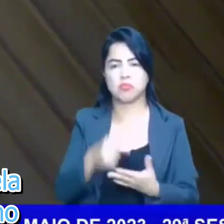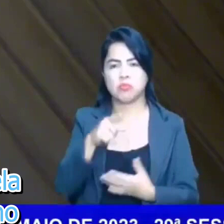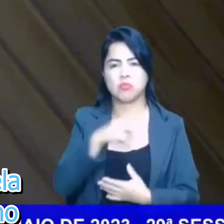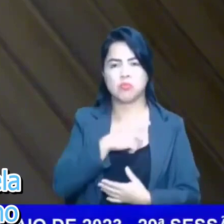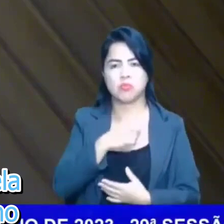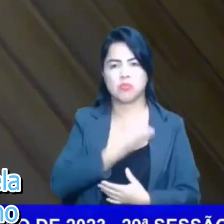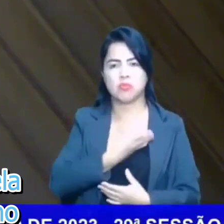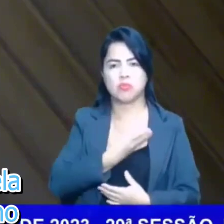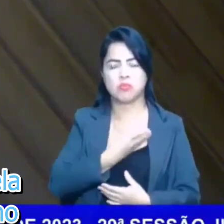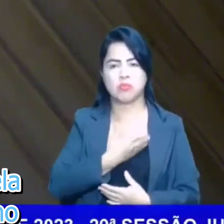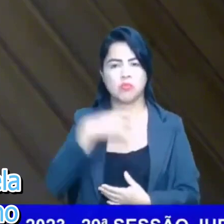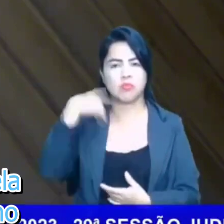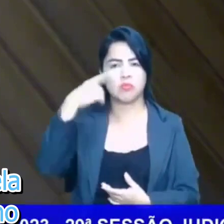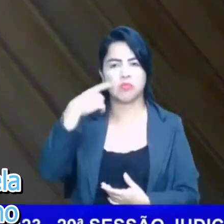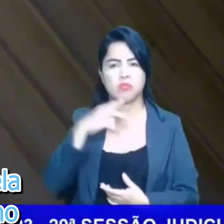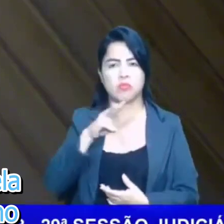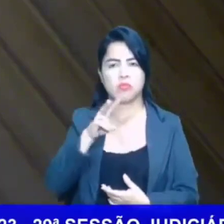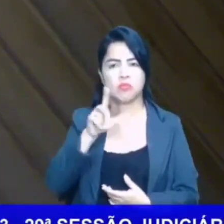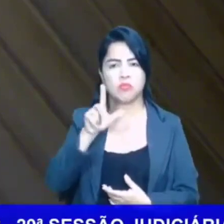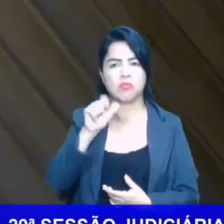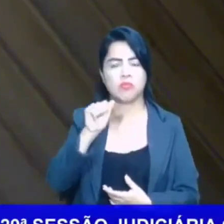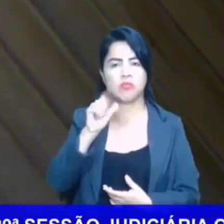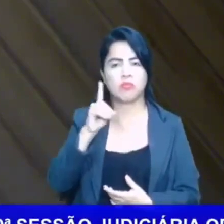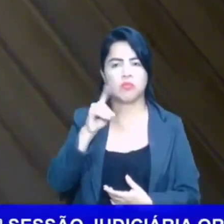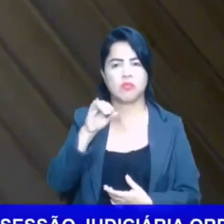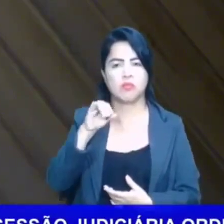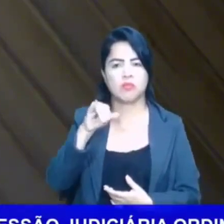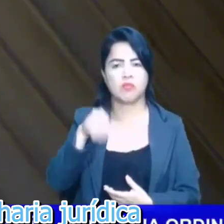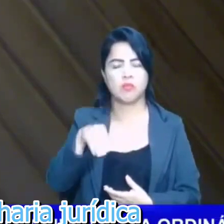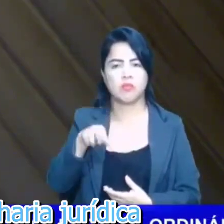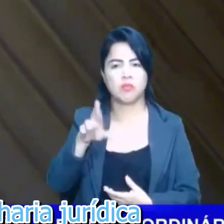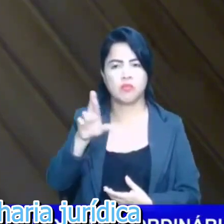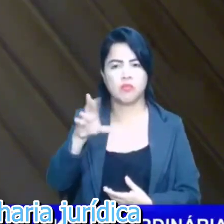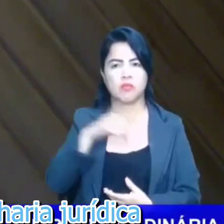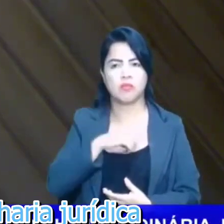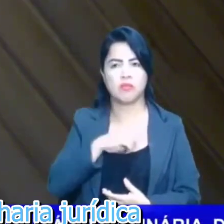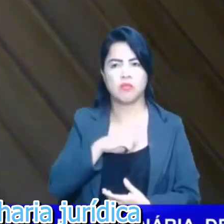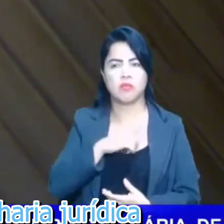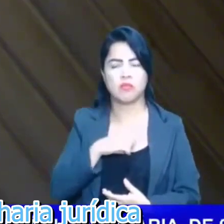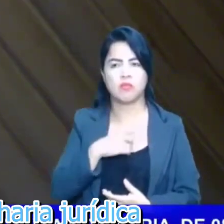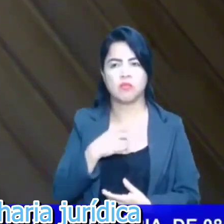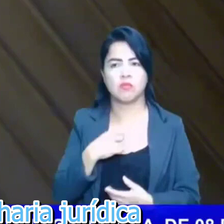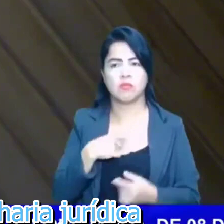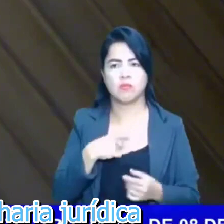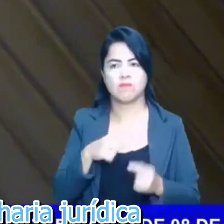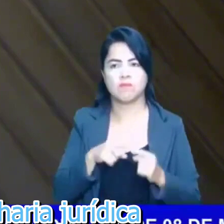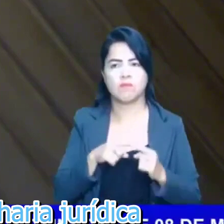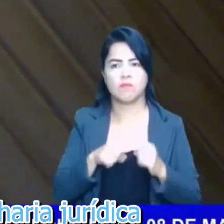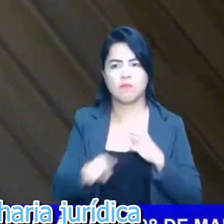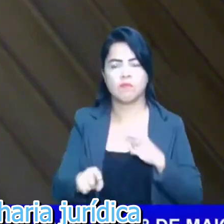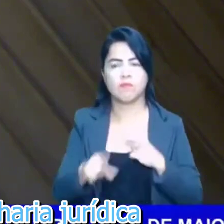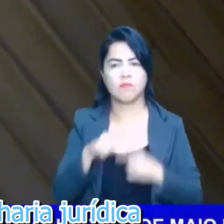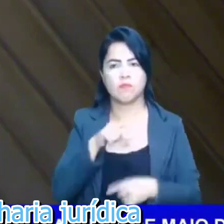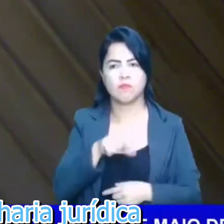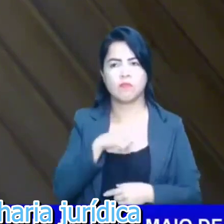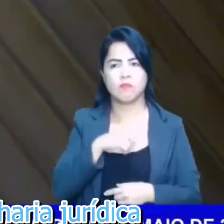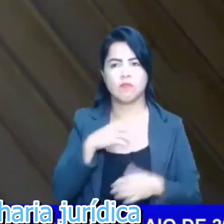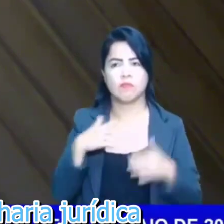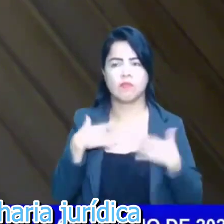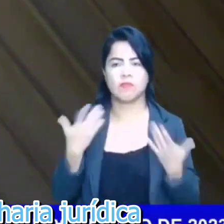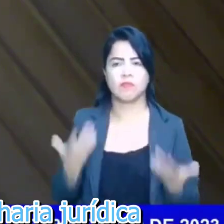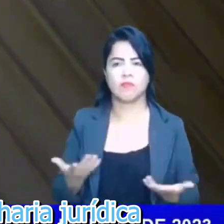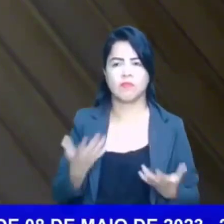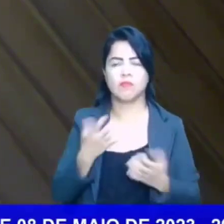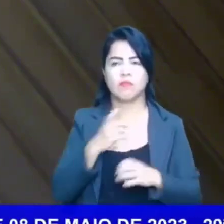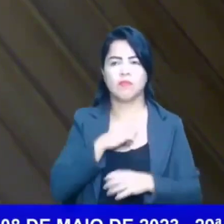do amigo advogado Vladimir Belmeno, me resta contrapor, excelências, essa surpreendente